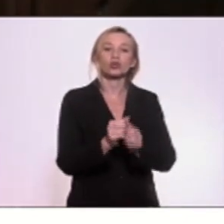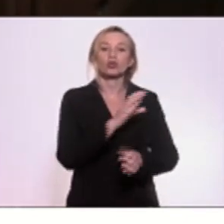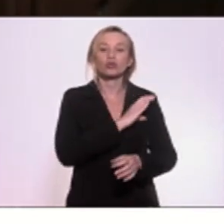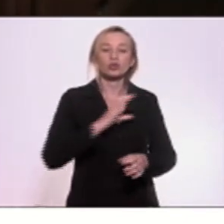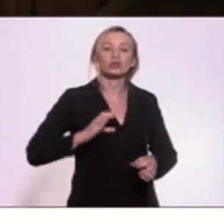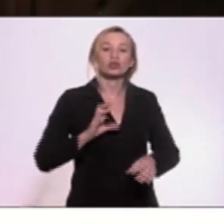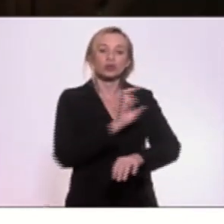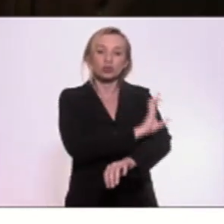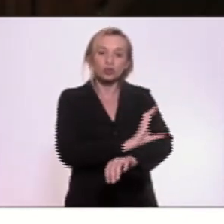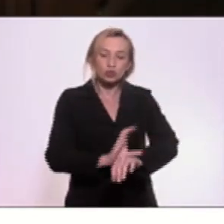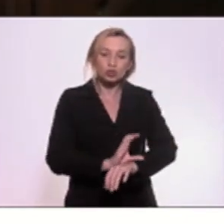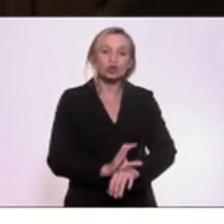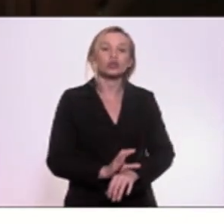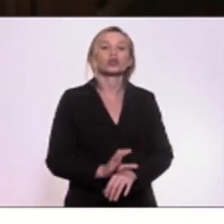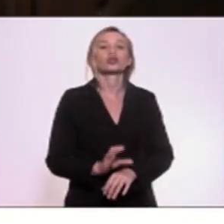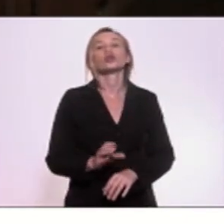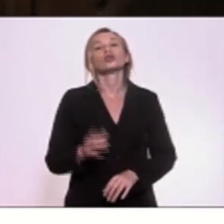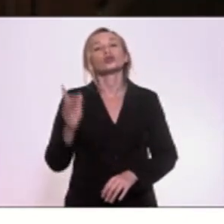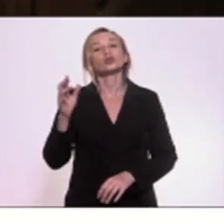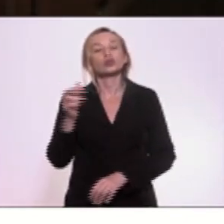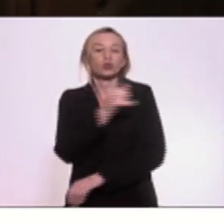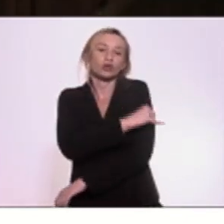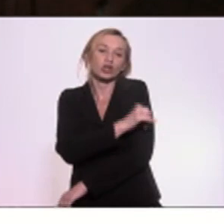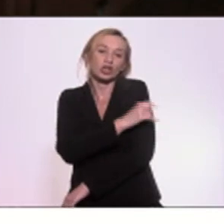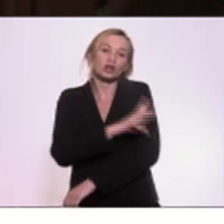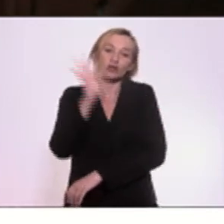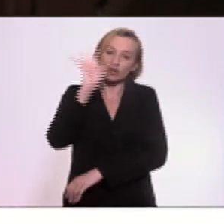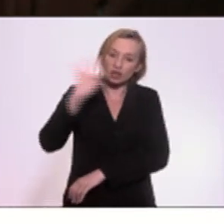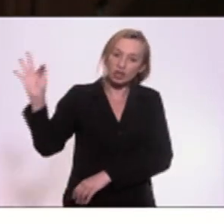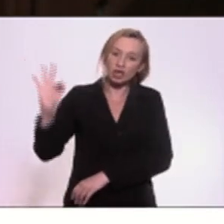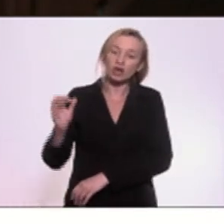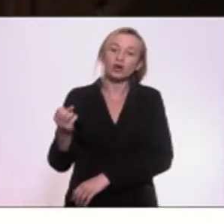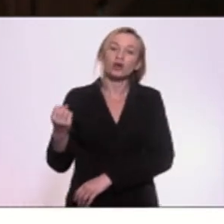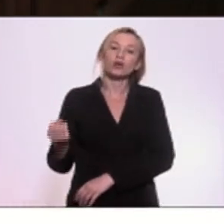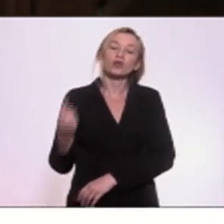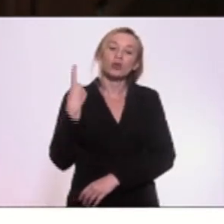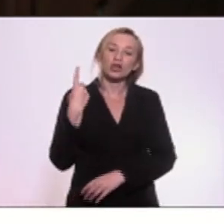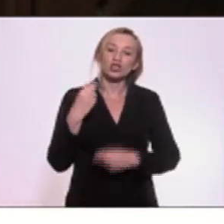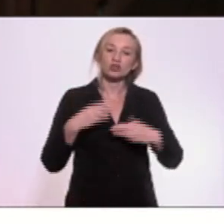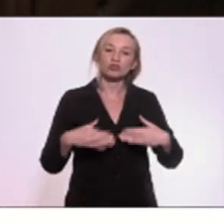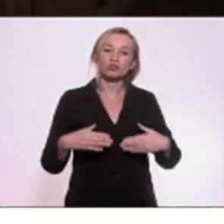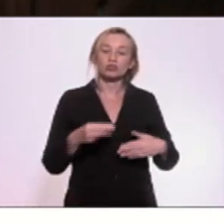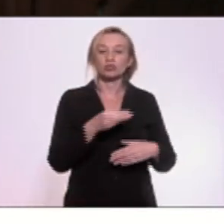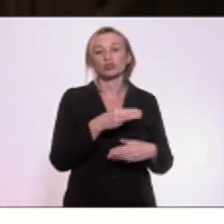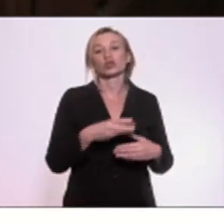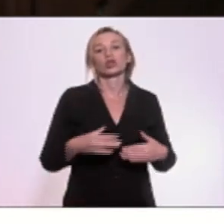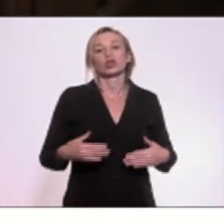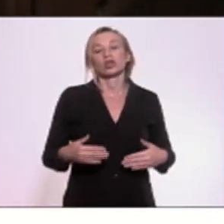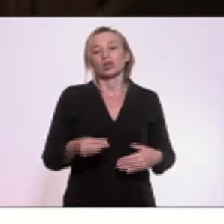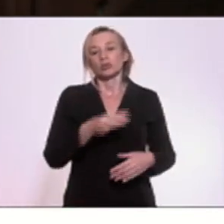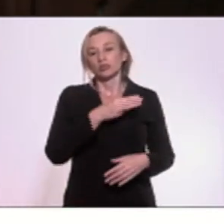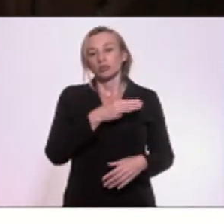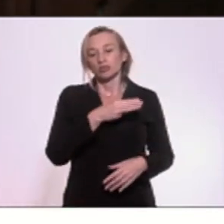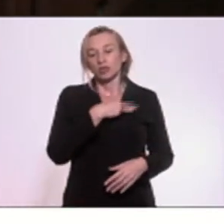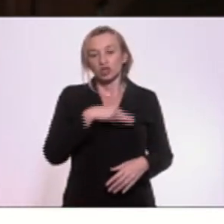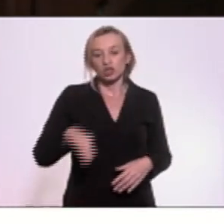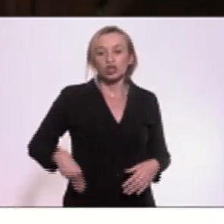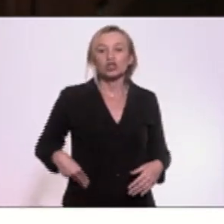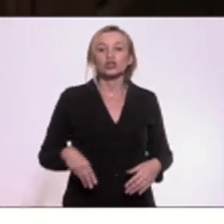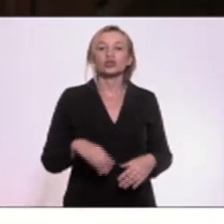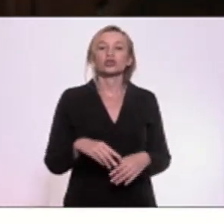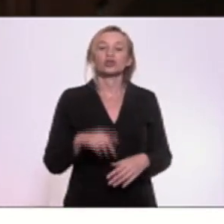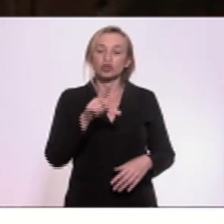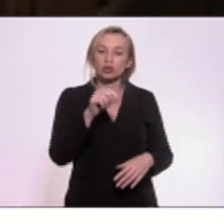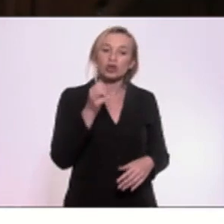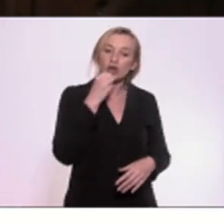da Câmara do Rio, com a Comissão de Cultura da Câmara Federal, com ex-ministro da Cultura de diferentes governos, que decidiram, que bom,